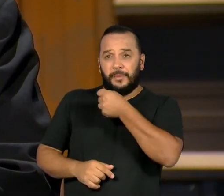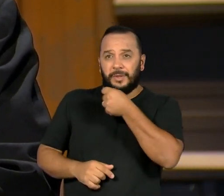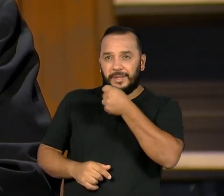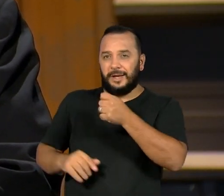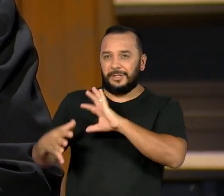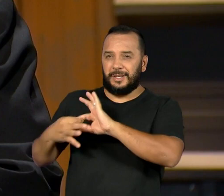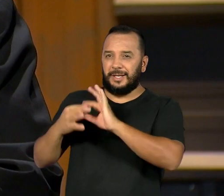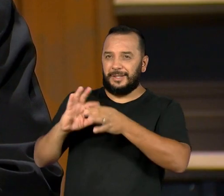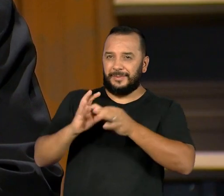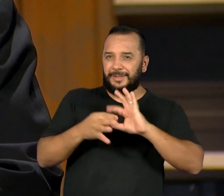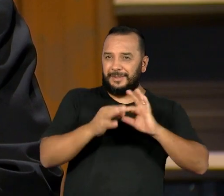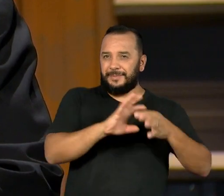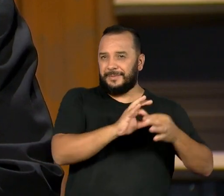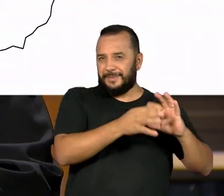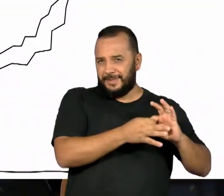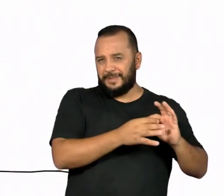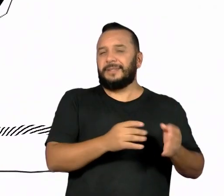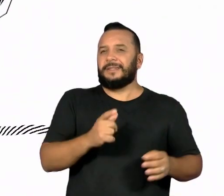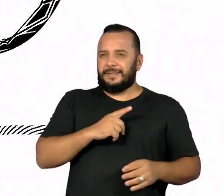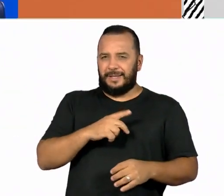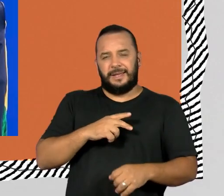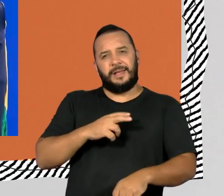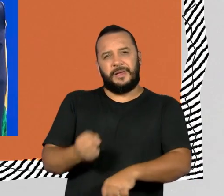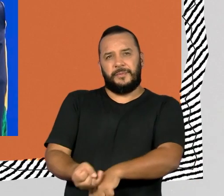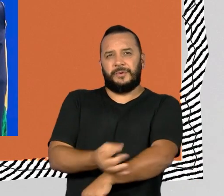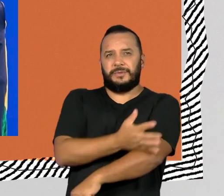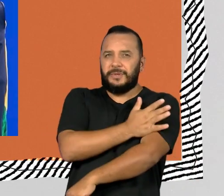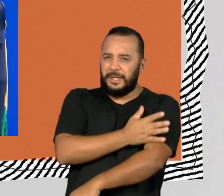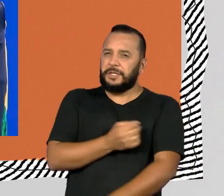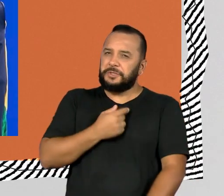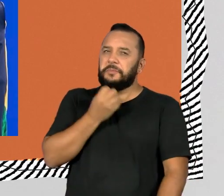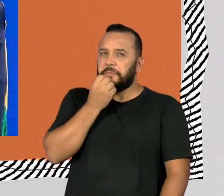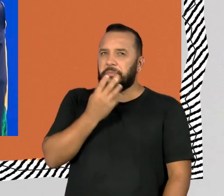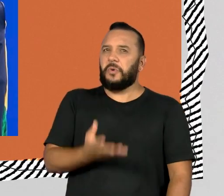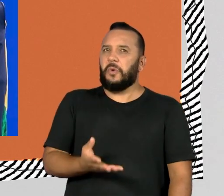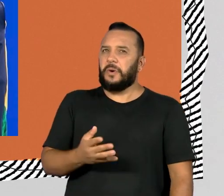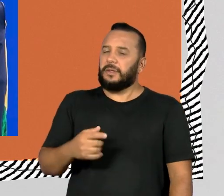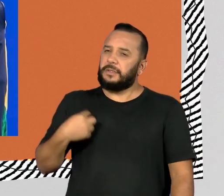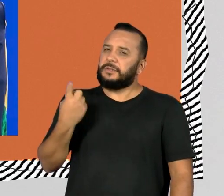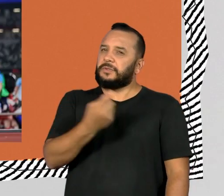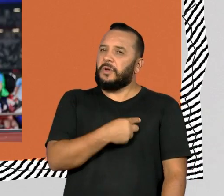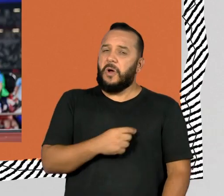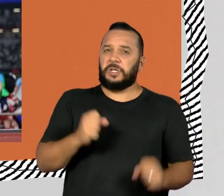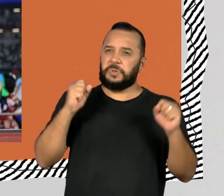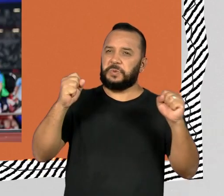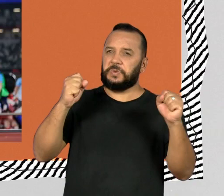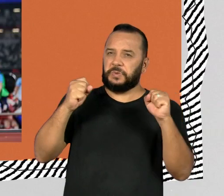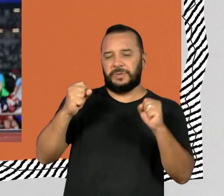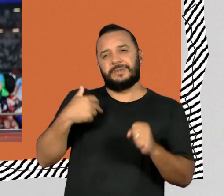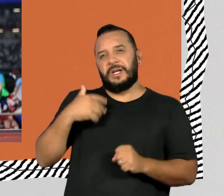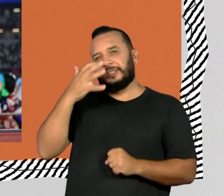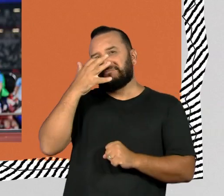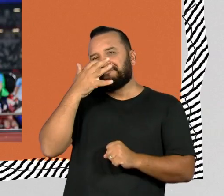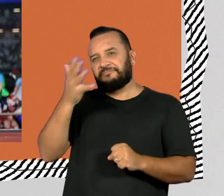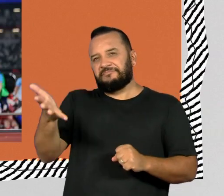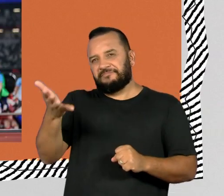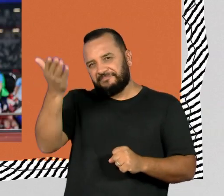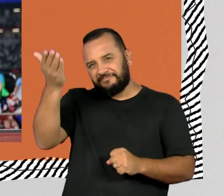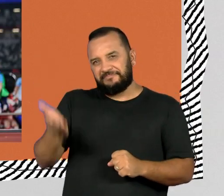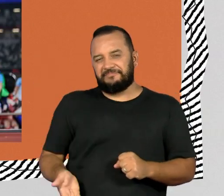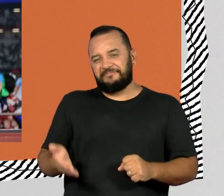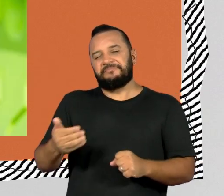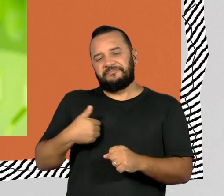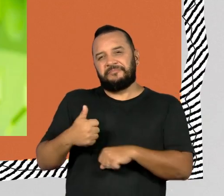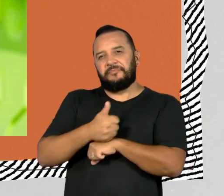Paralimpíadas. São matérias muito emocionantes, muito bem feitas, e a gente acaba se tornando torcedor, né, daqueles atletas